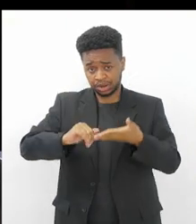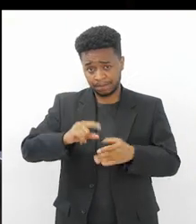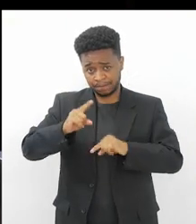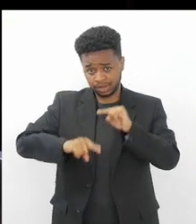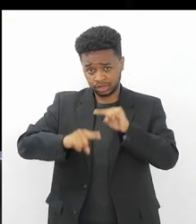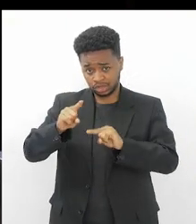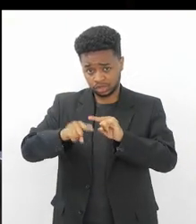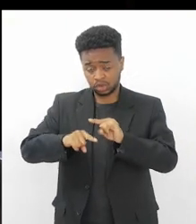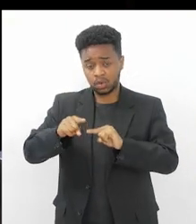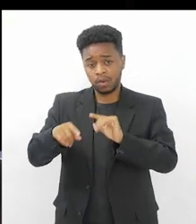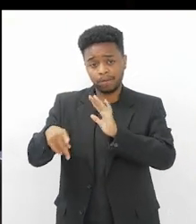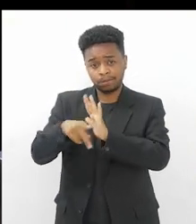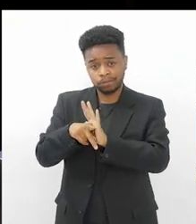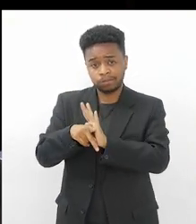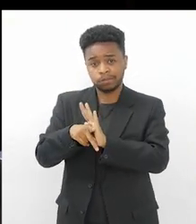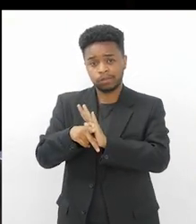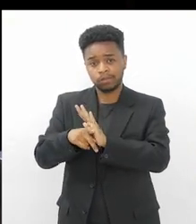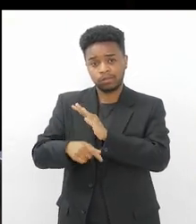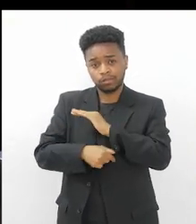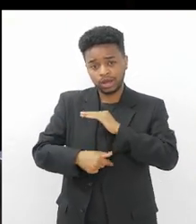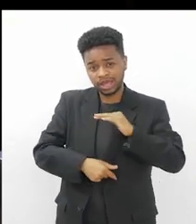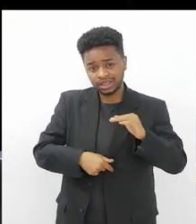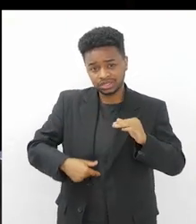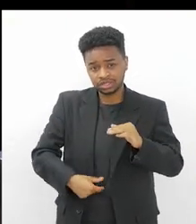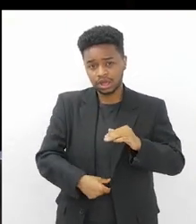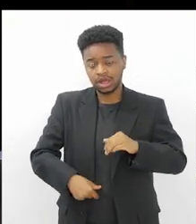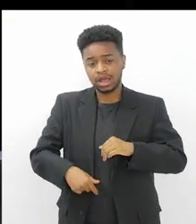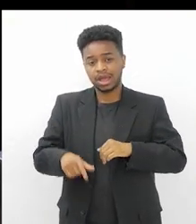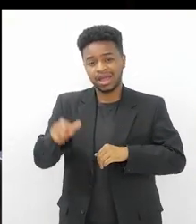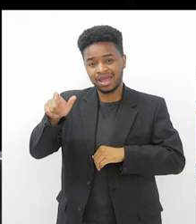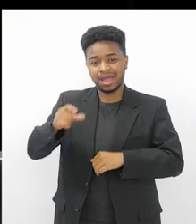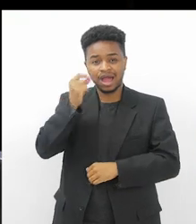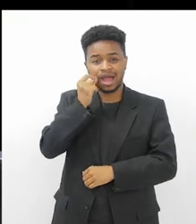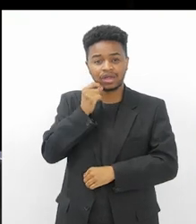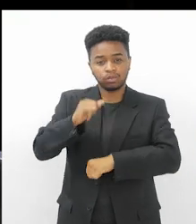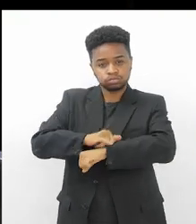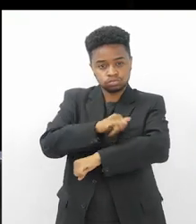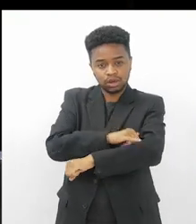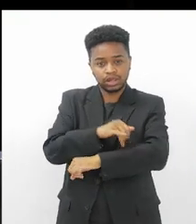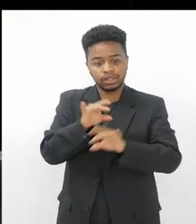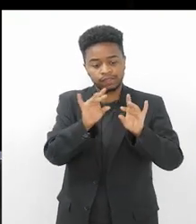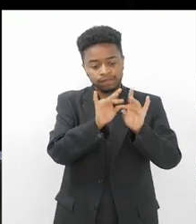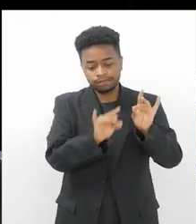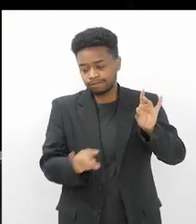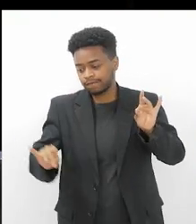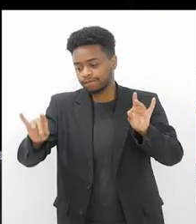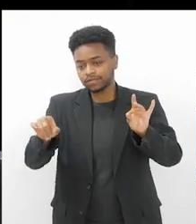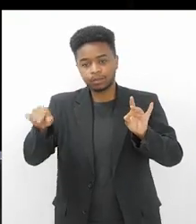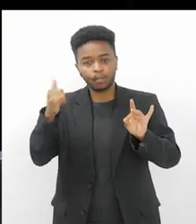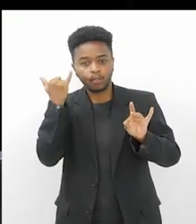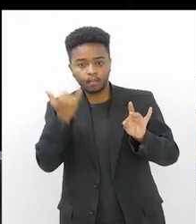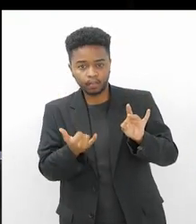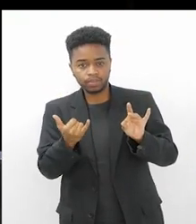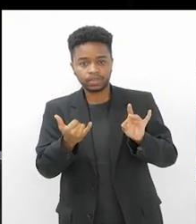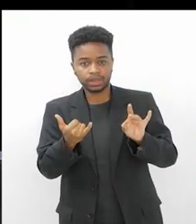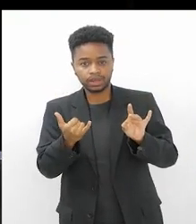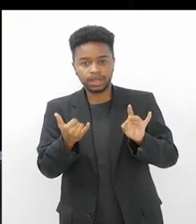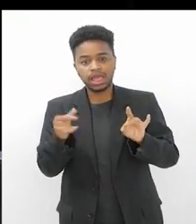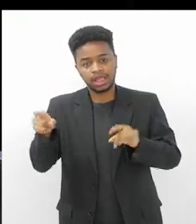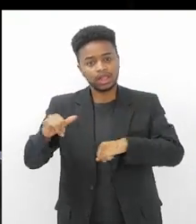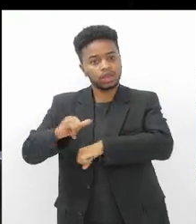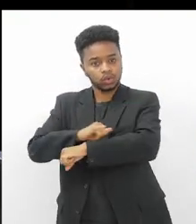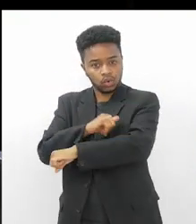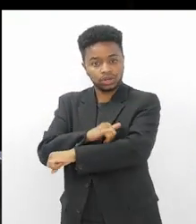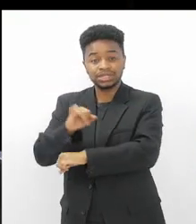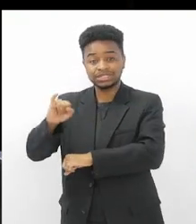tirar o conteúdo do intestino de um rato gordo e colocar num rato magro engorda. E se você tirar do